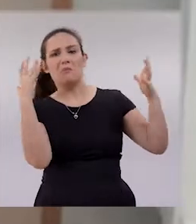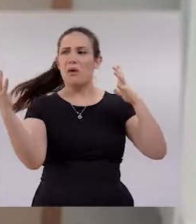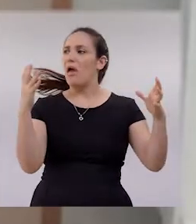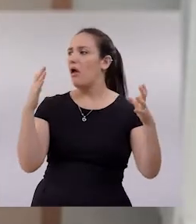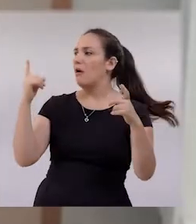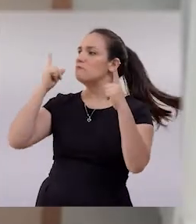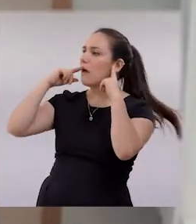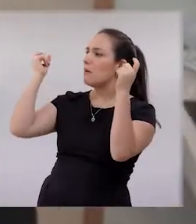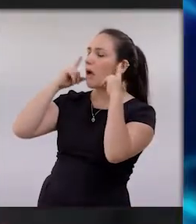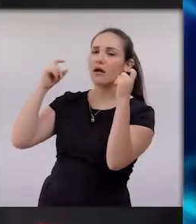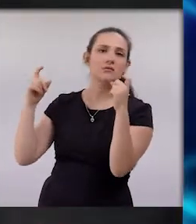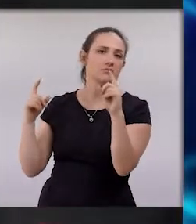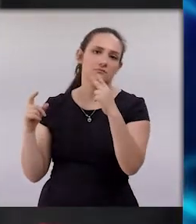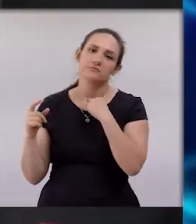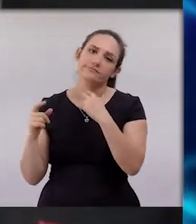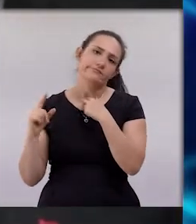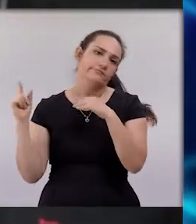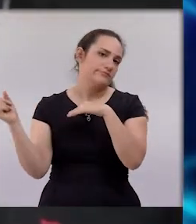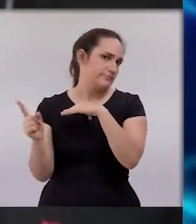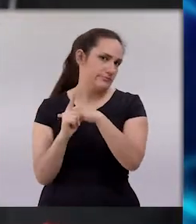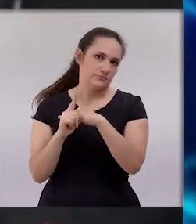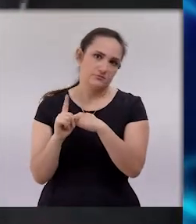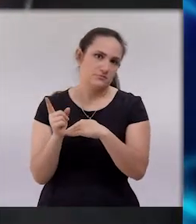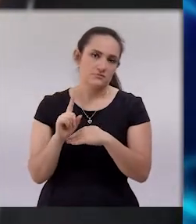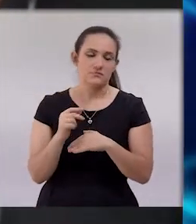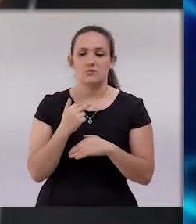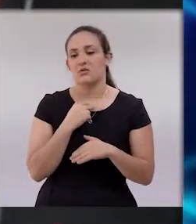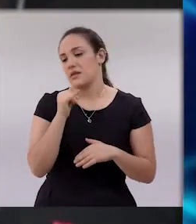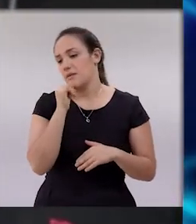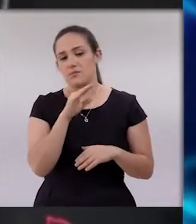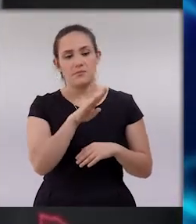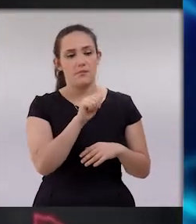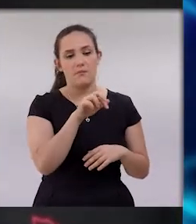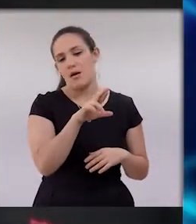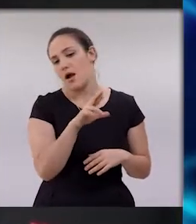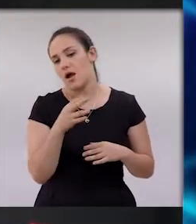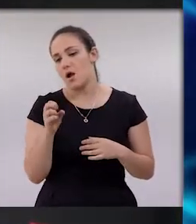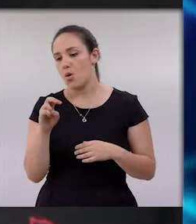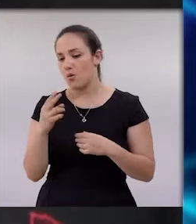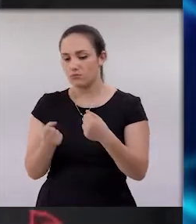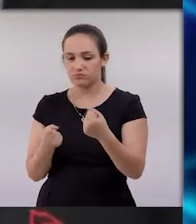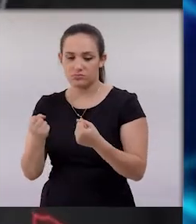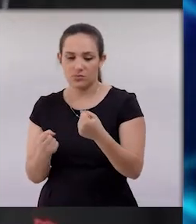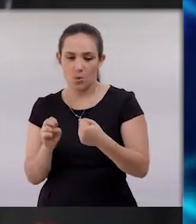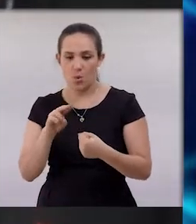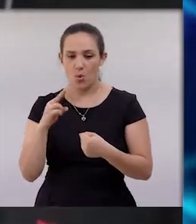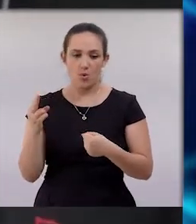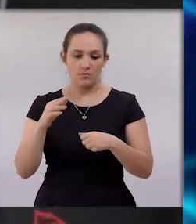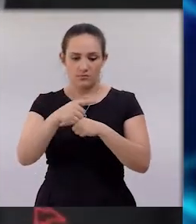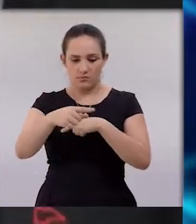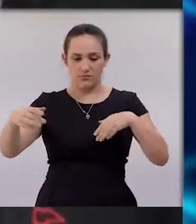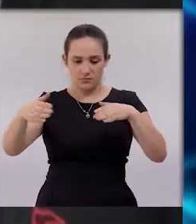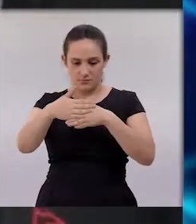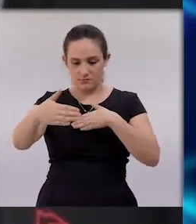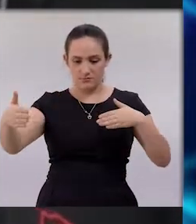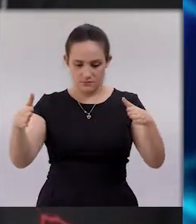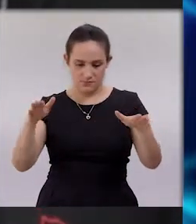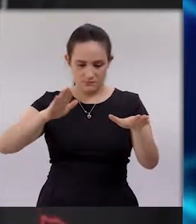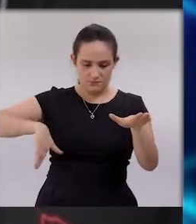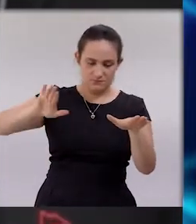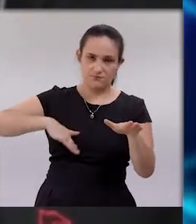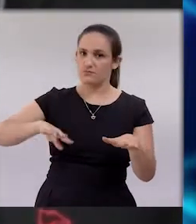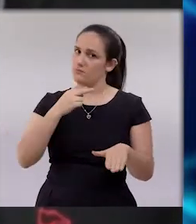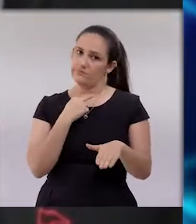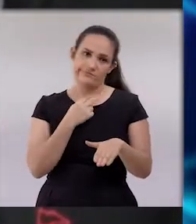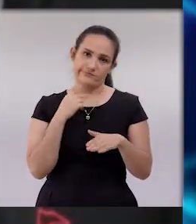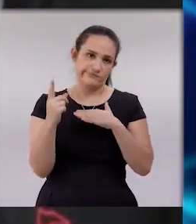tá? Então, você não pode fazer uma consulta médica de um barzinho, dirigir no carro, na piscina, né?